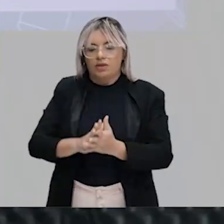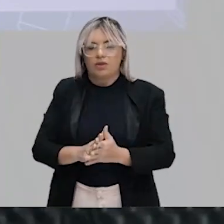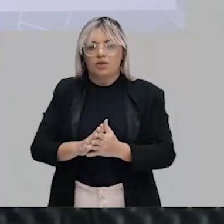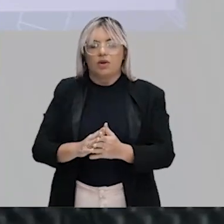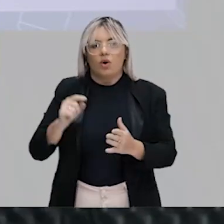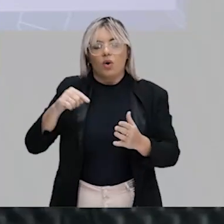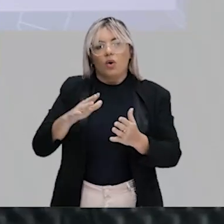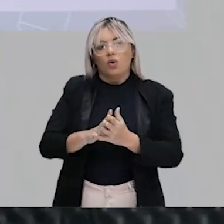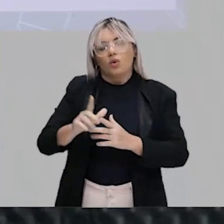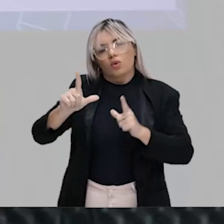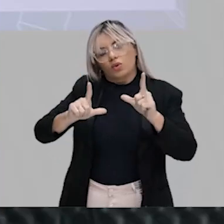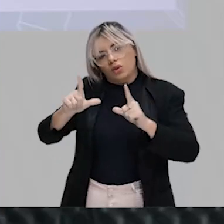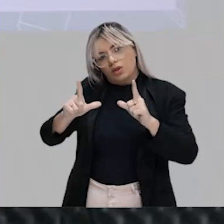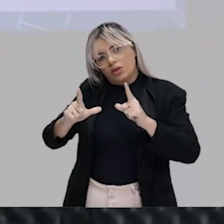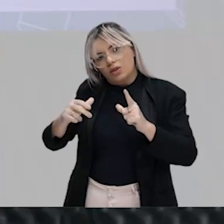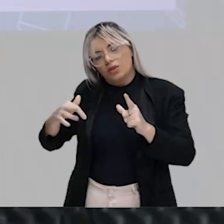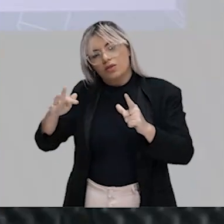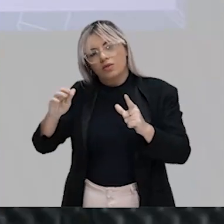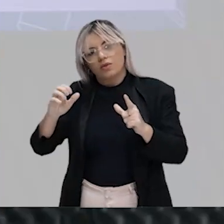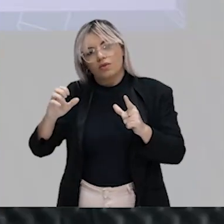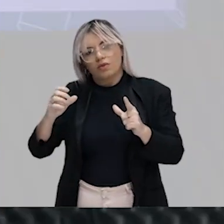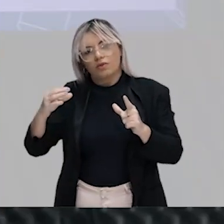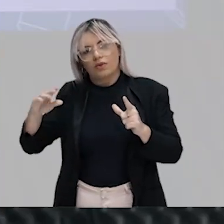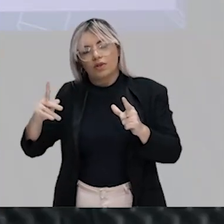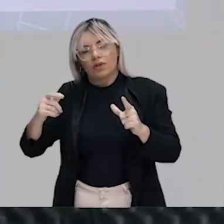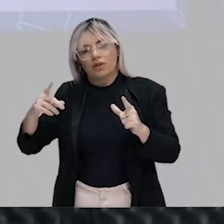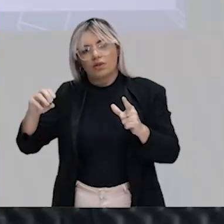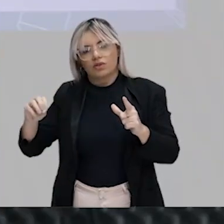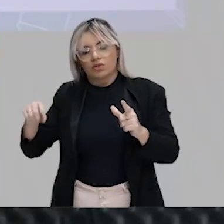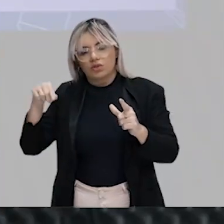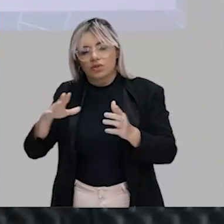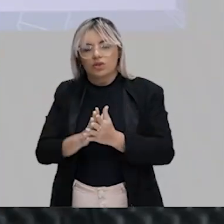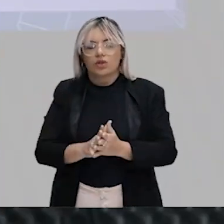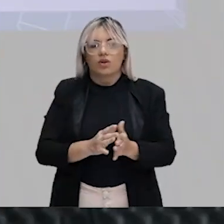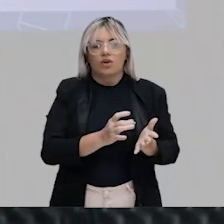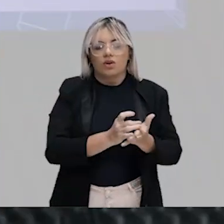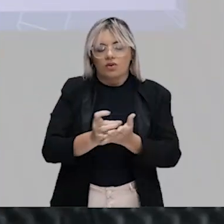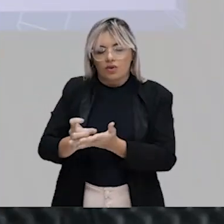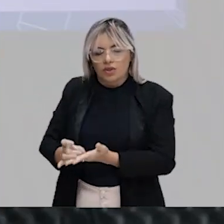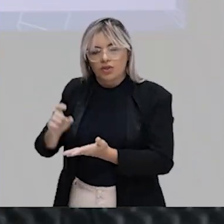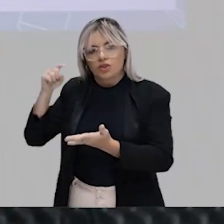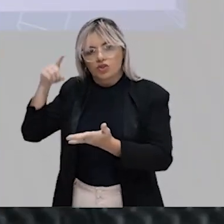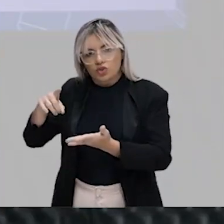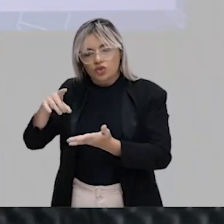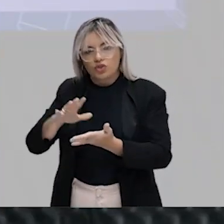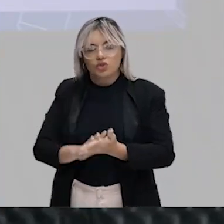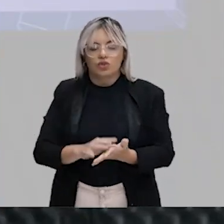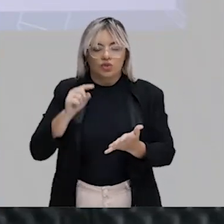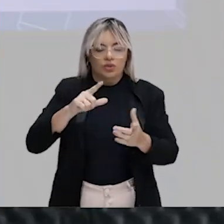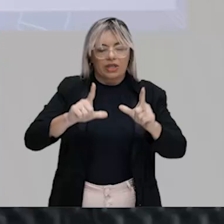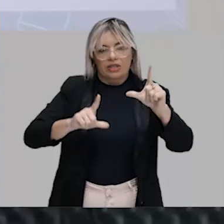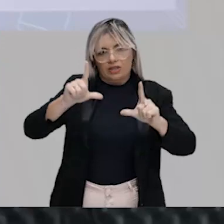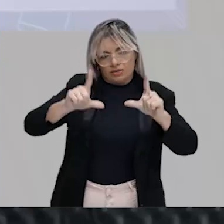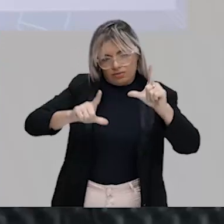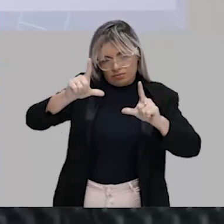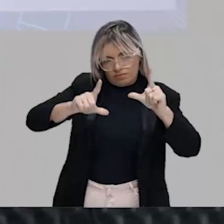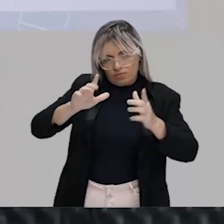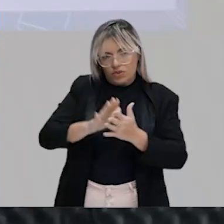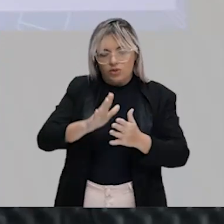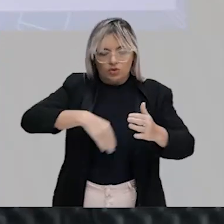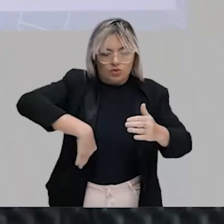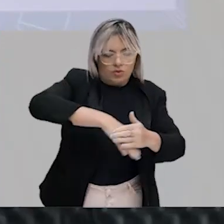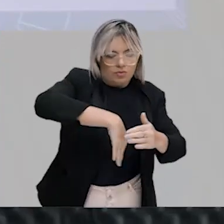tem, são os pacotes que são mais vendidos no pay-per-view, por exemplo. Então, existe